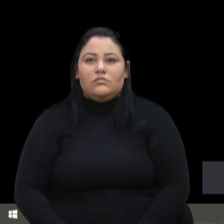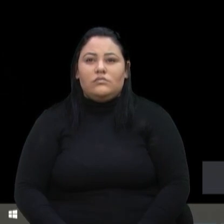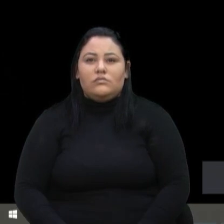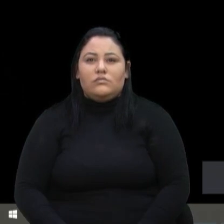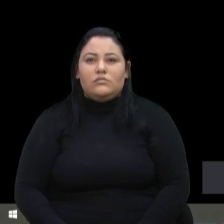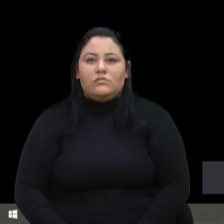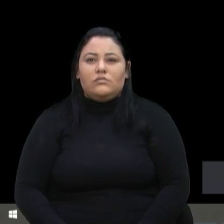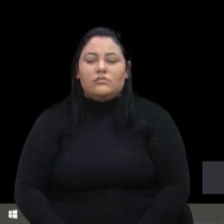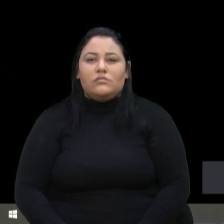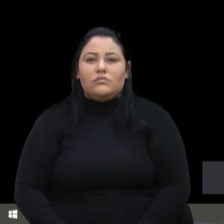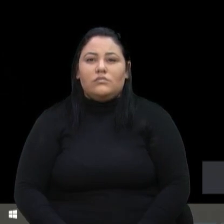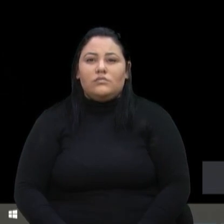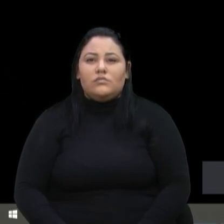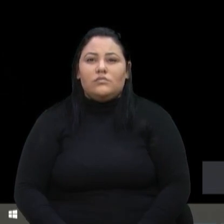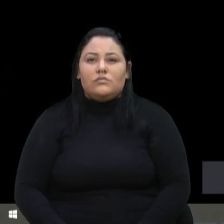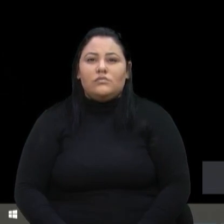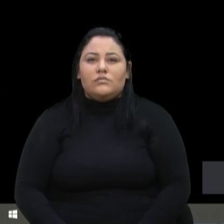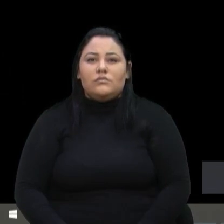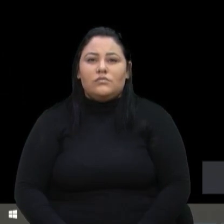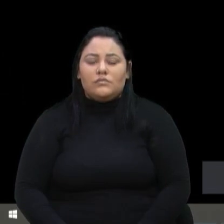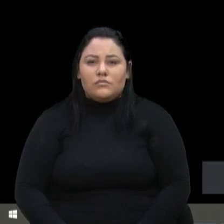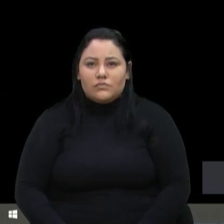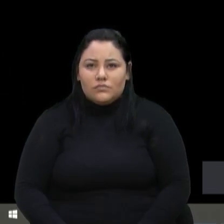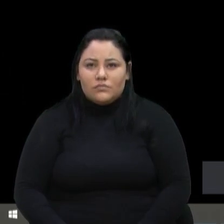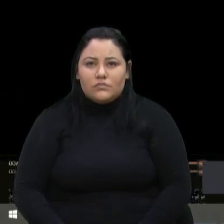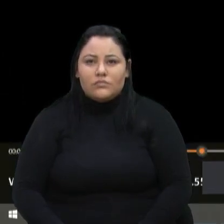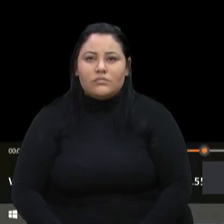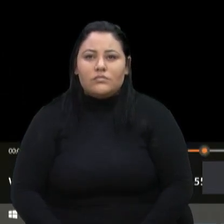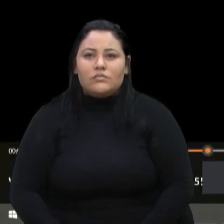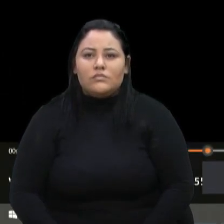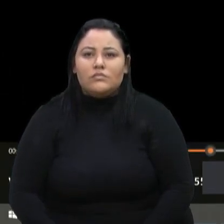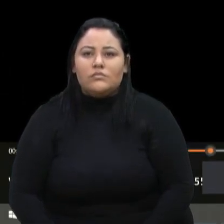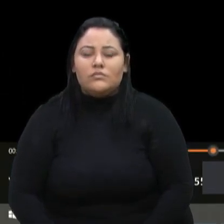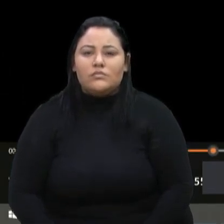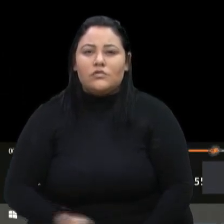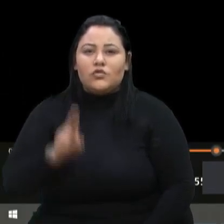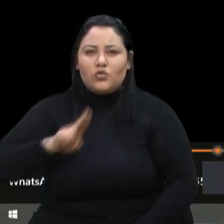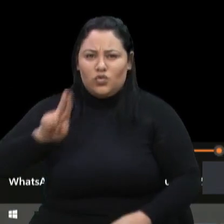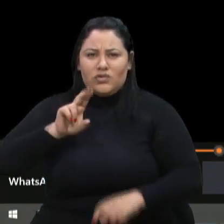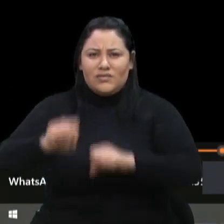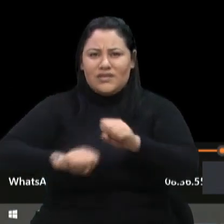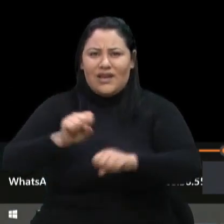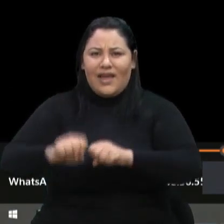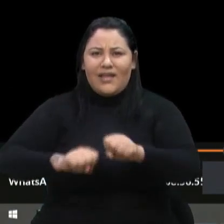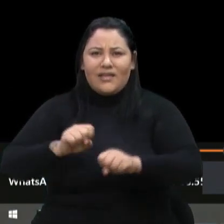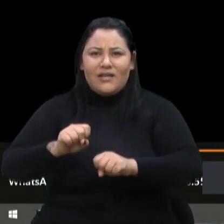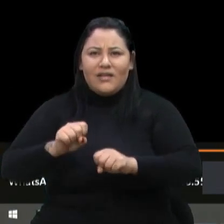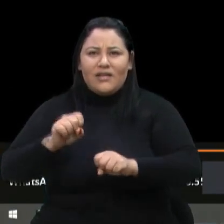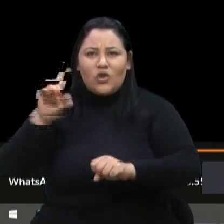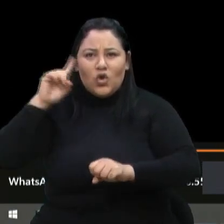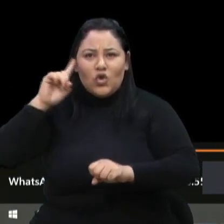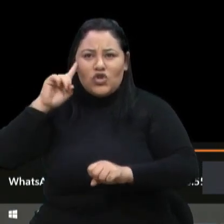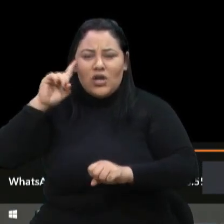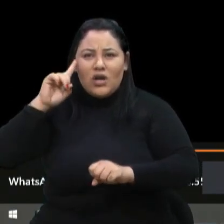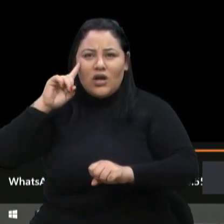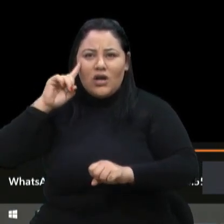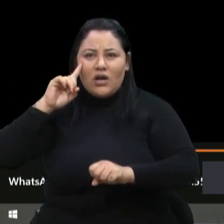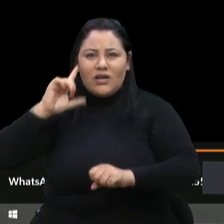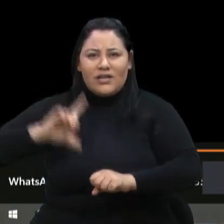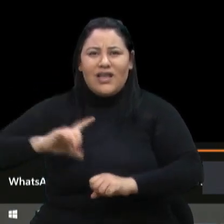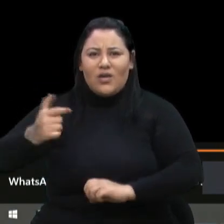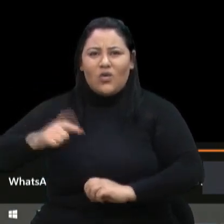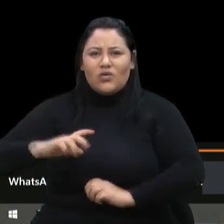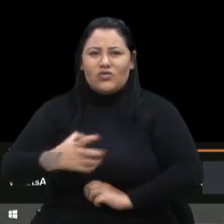Diego, legal, e utiliza a bicicleta para se locomover aqui todos os dias. Tem outra forma